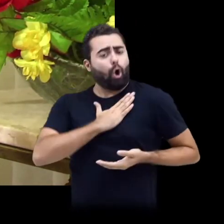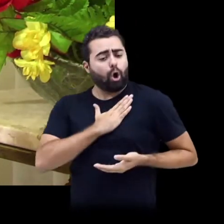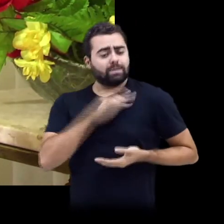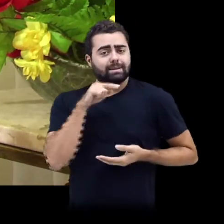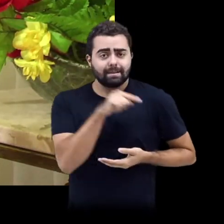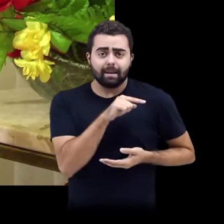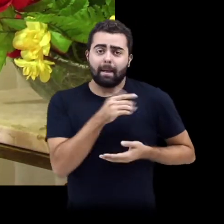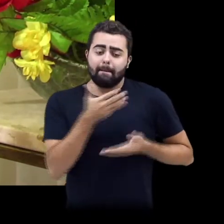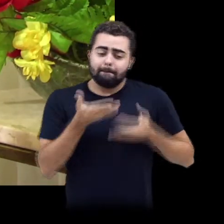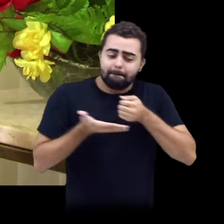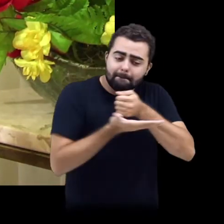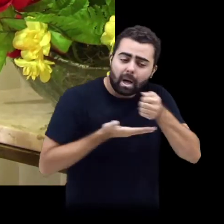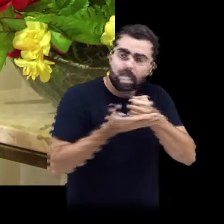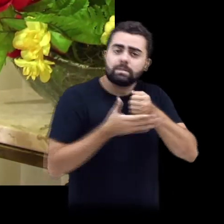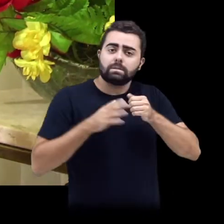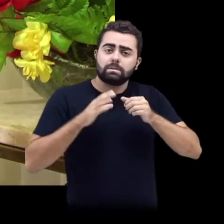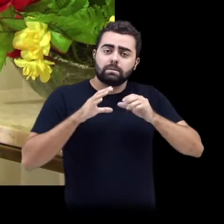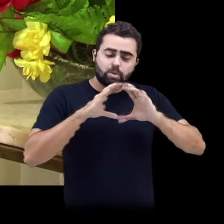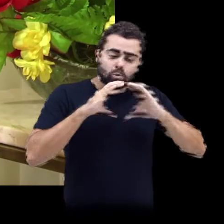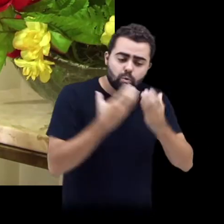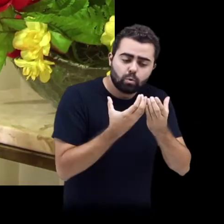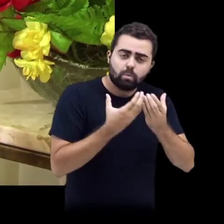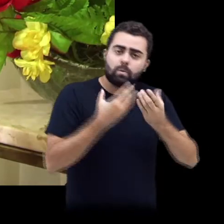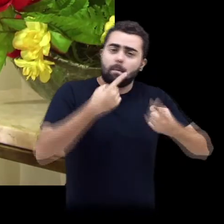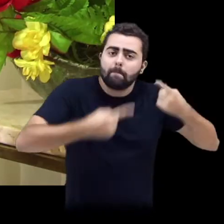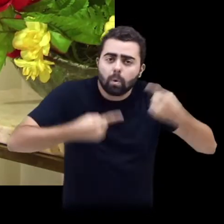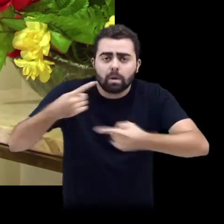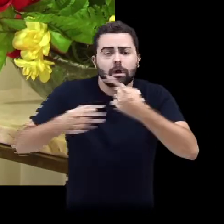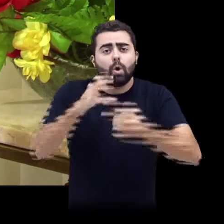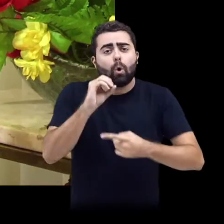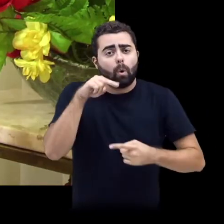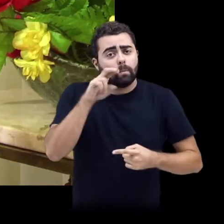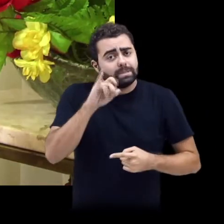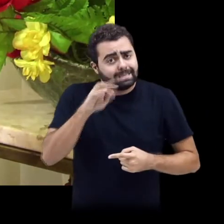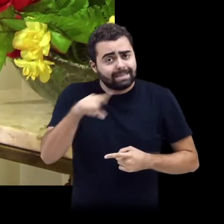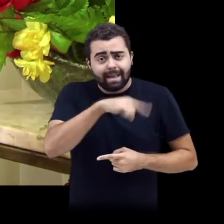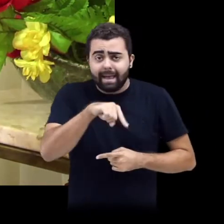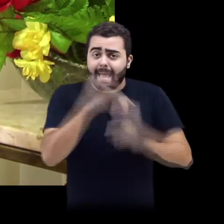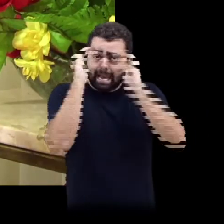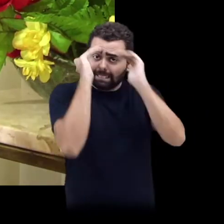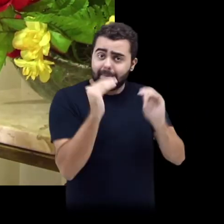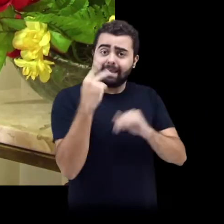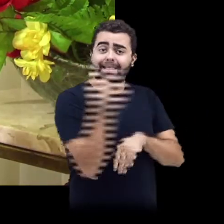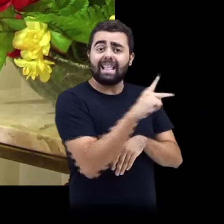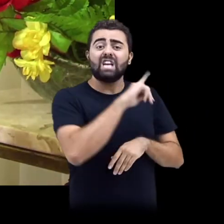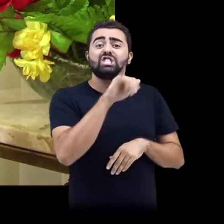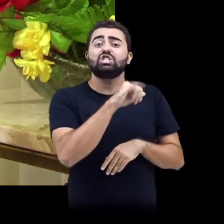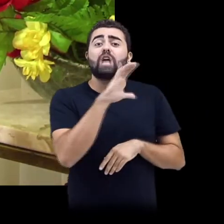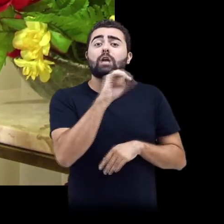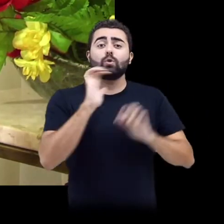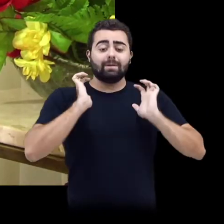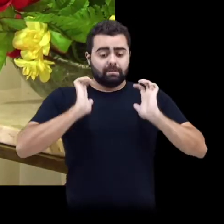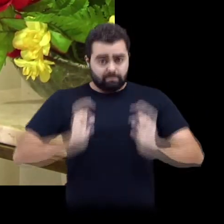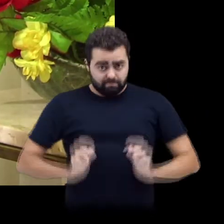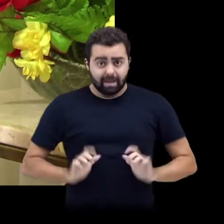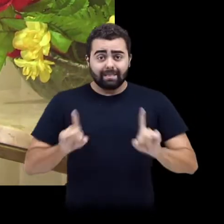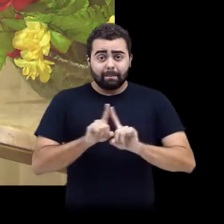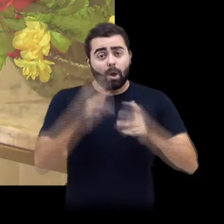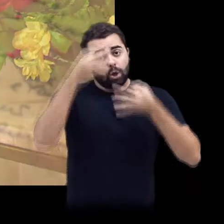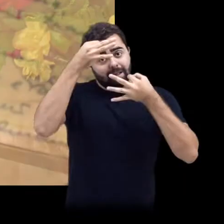de pessoas que os respeitem pela sua conduta, pela sua maneira de tratar, pela sua honestidade